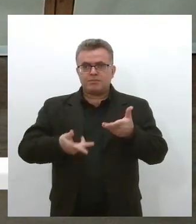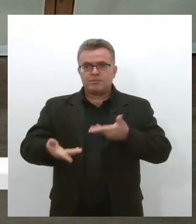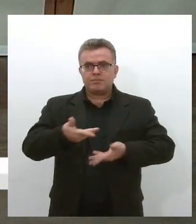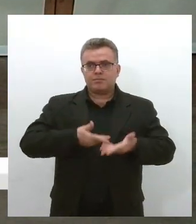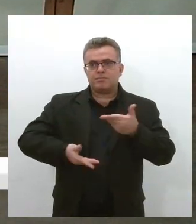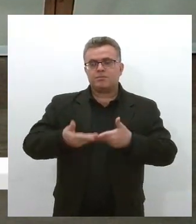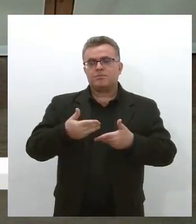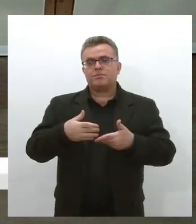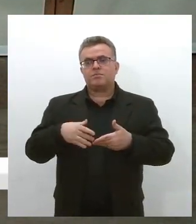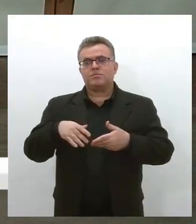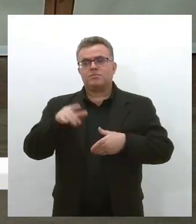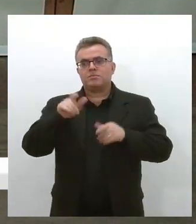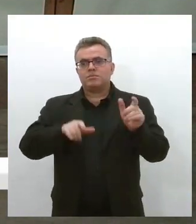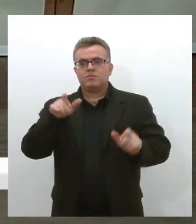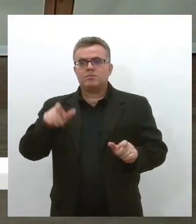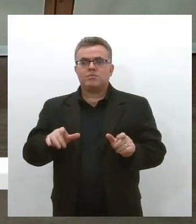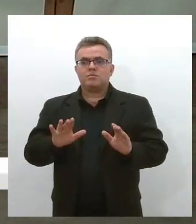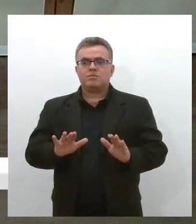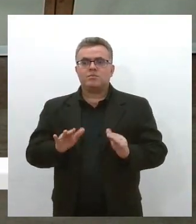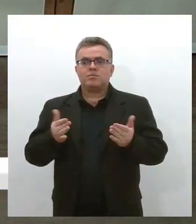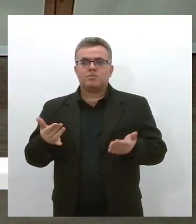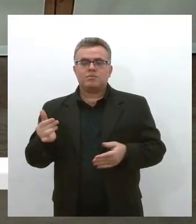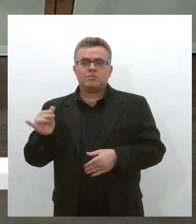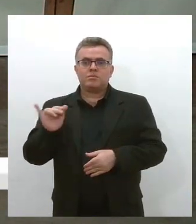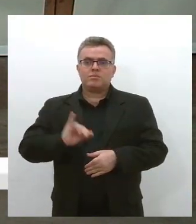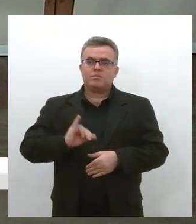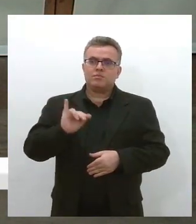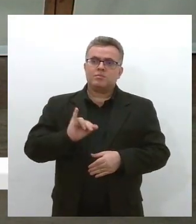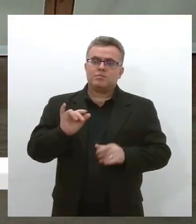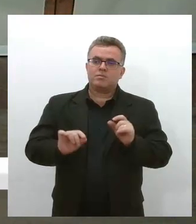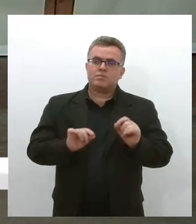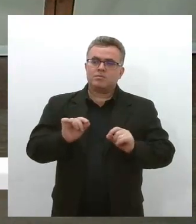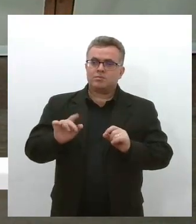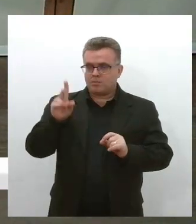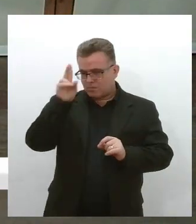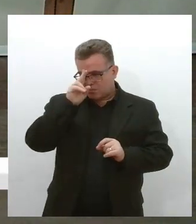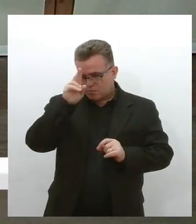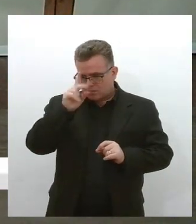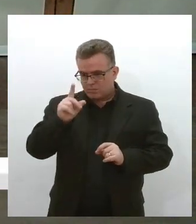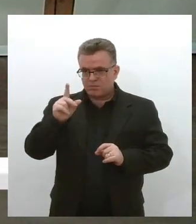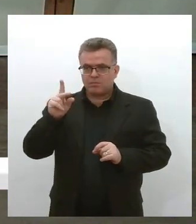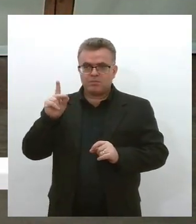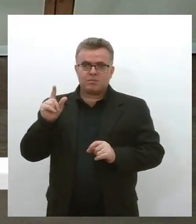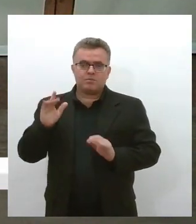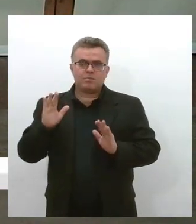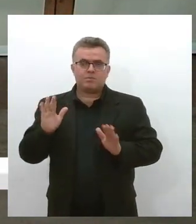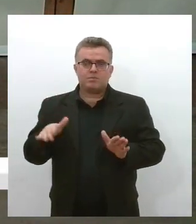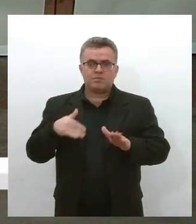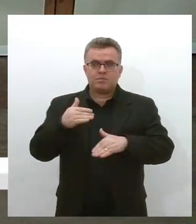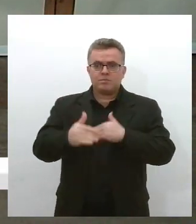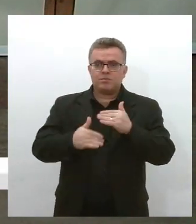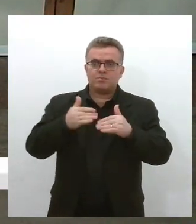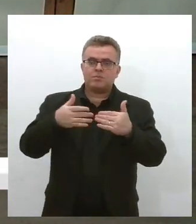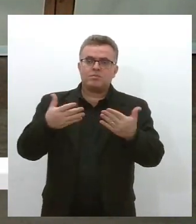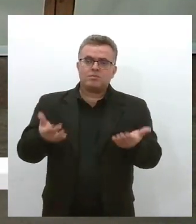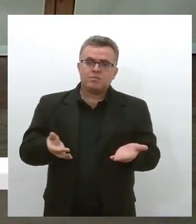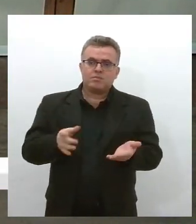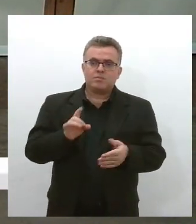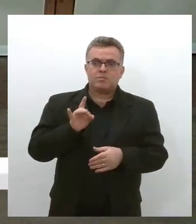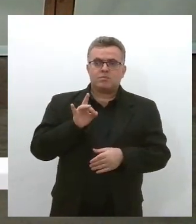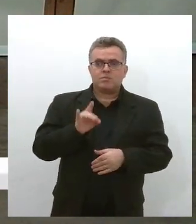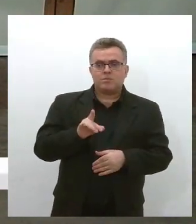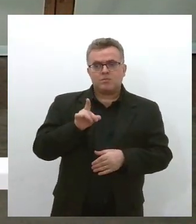queridos, né? Qual é a importância dessa memória nesse processo também, né? Não só naquele processo de